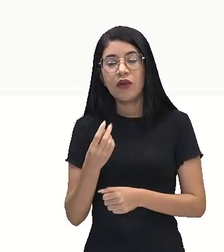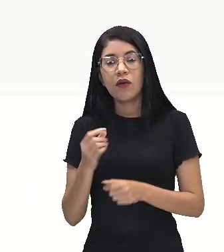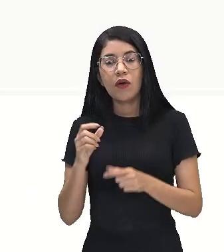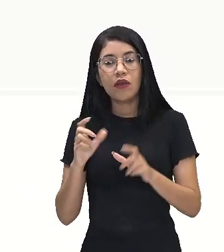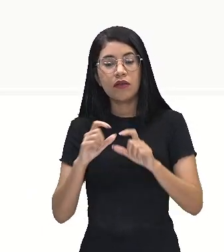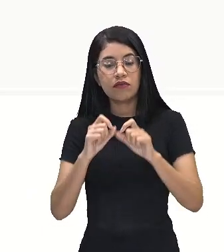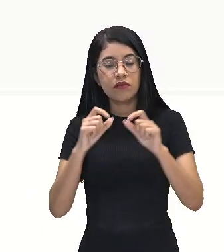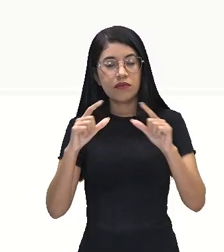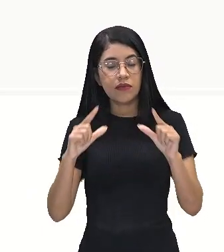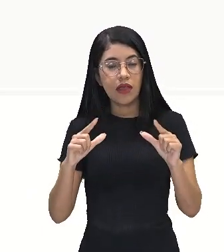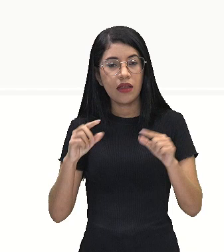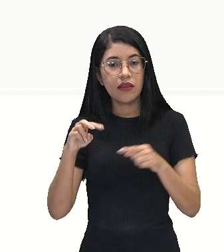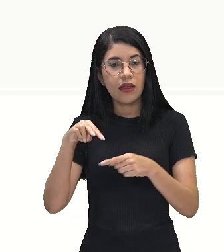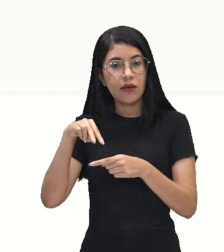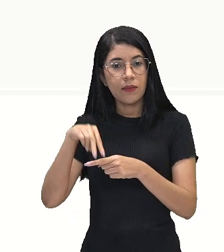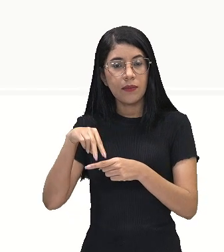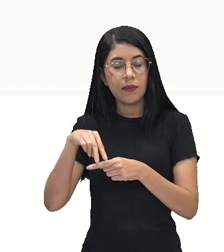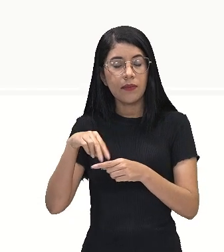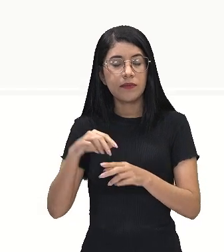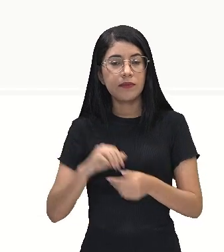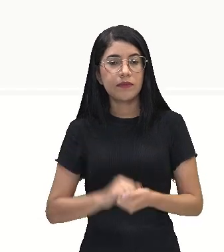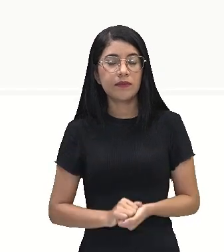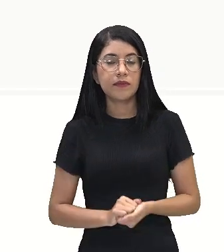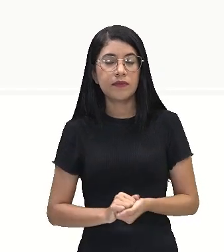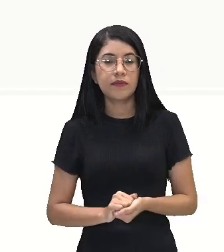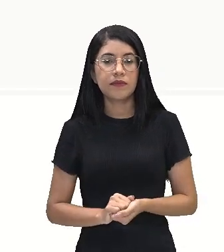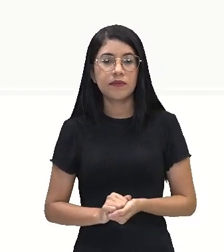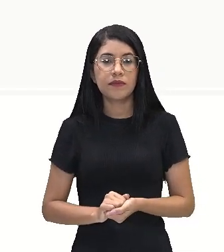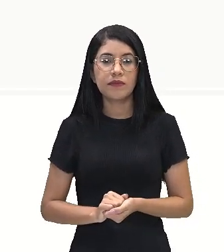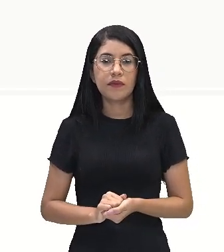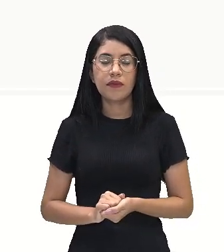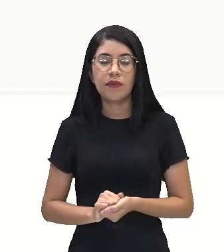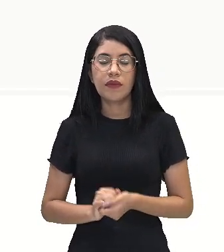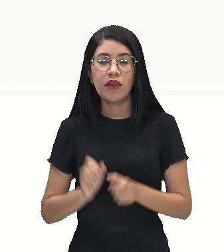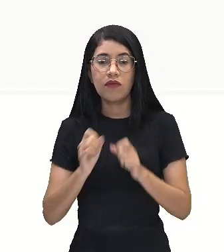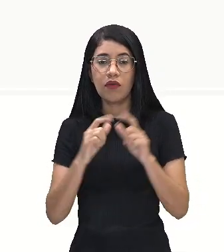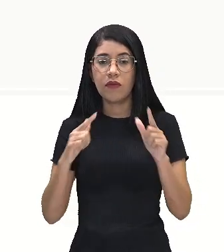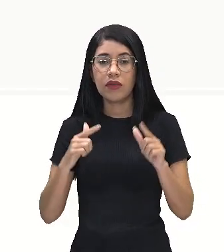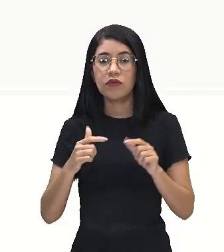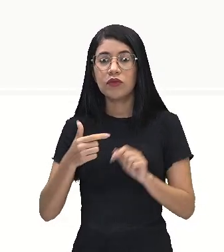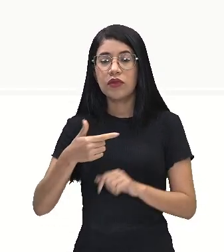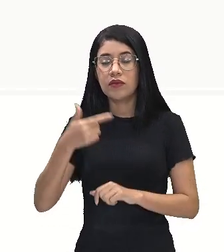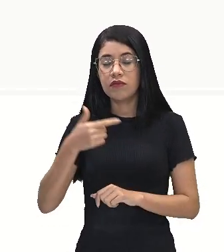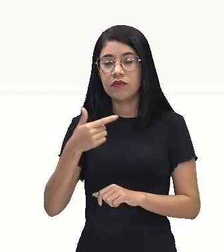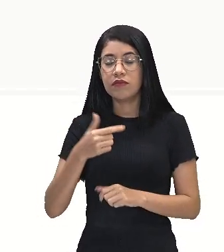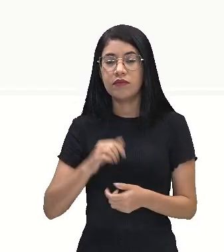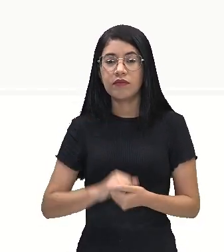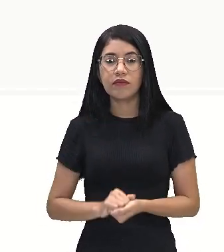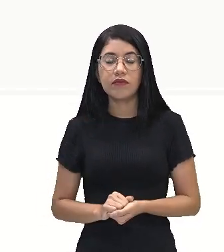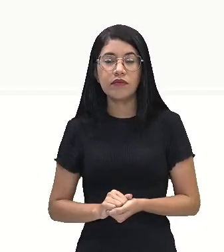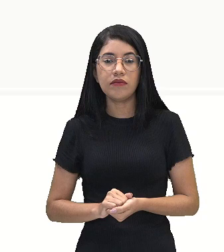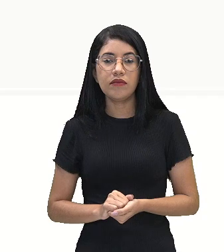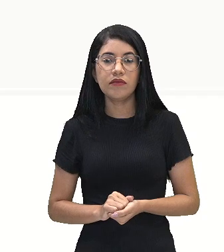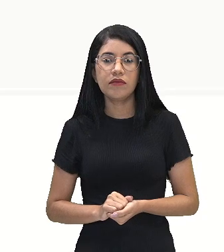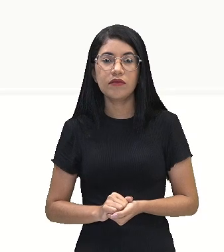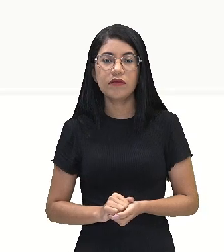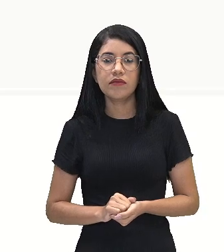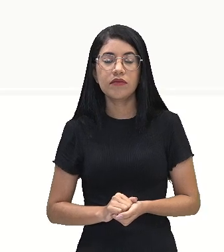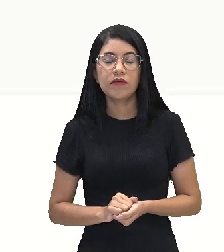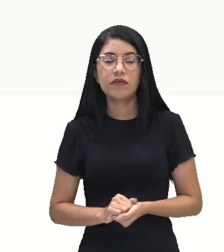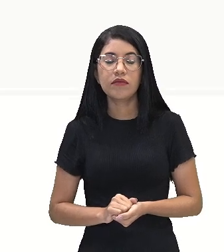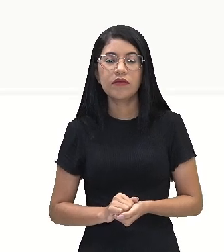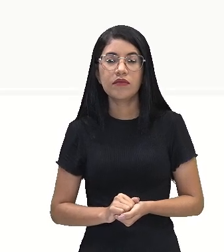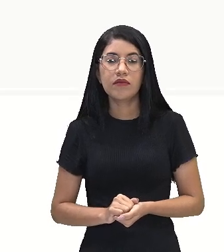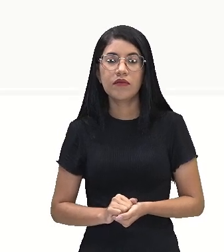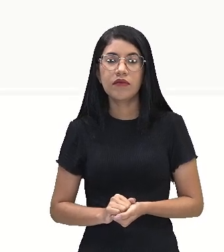fórmula resolutiva da equação do segundo grau os coeficientes que correspondem ao polinômio dado. Lembrando